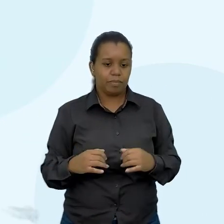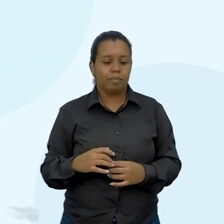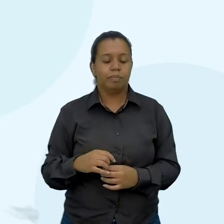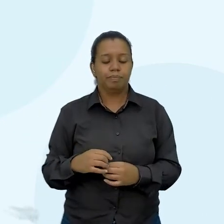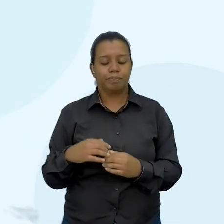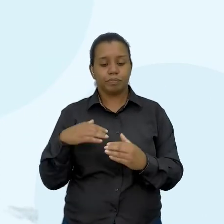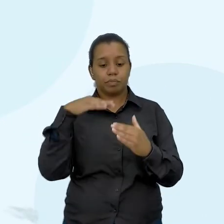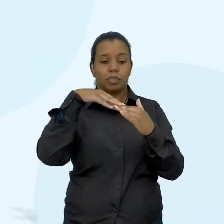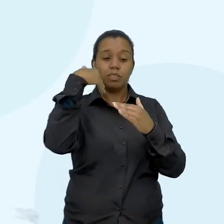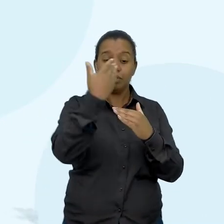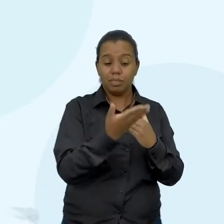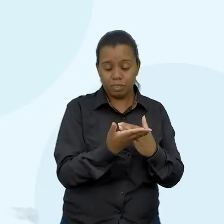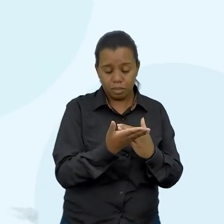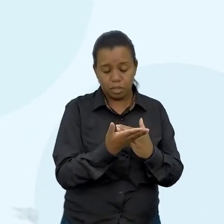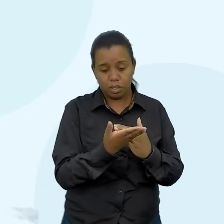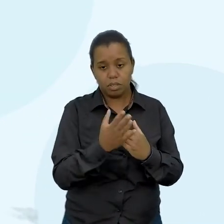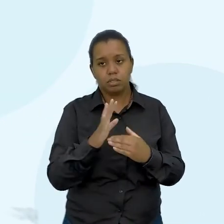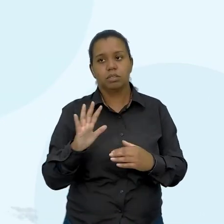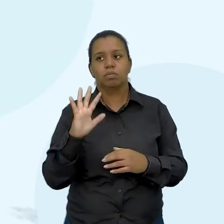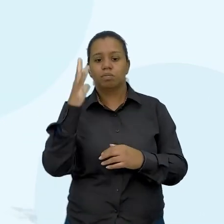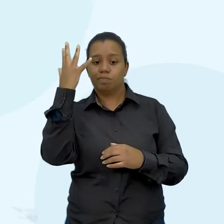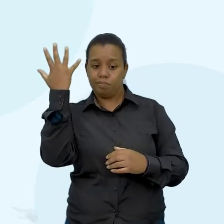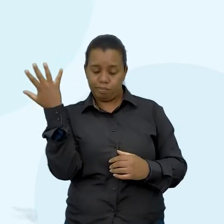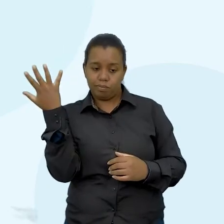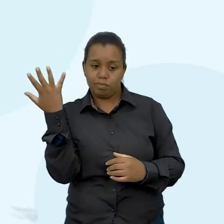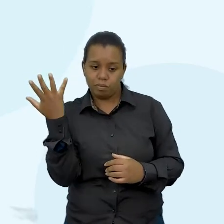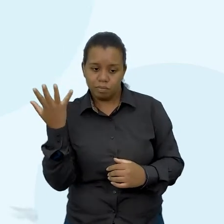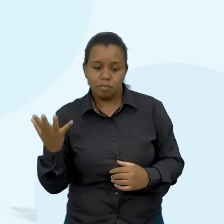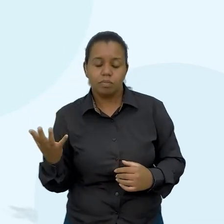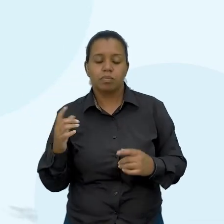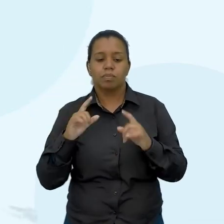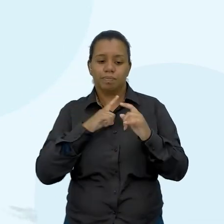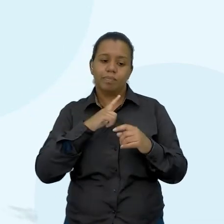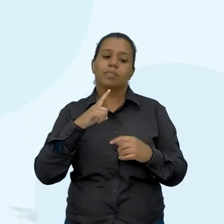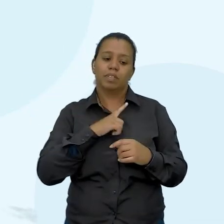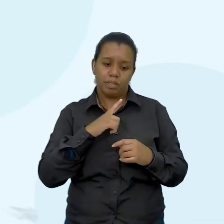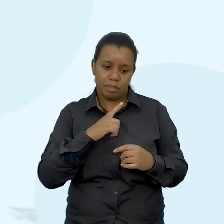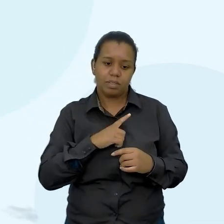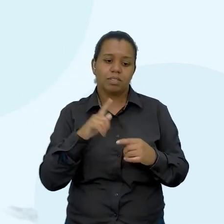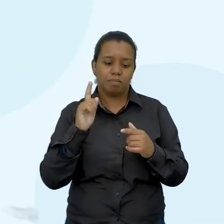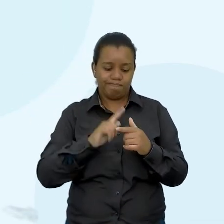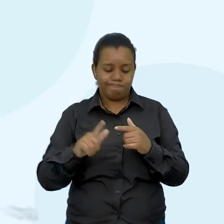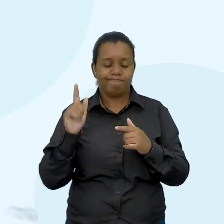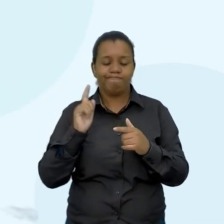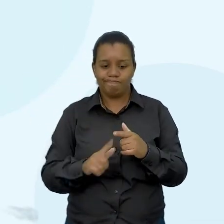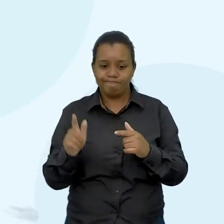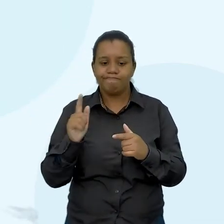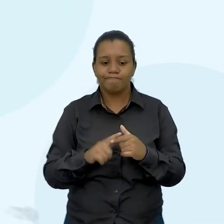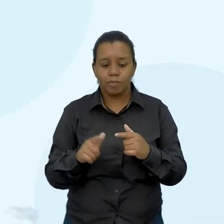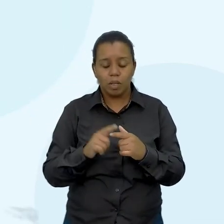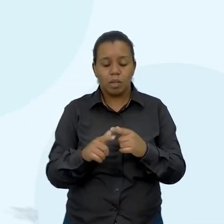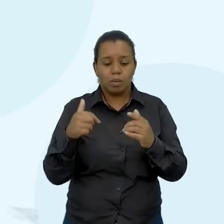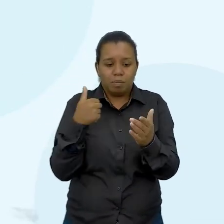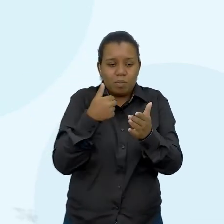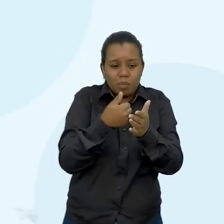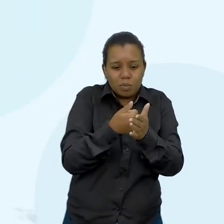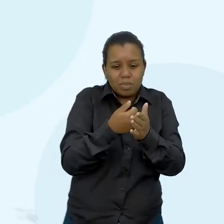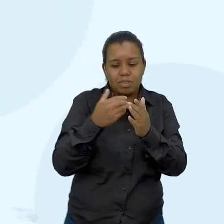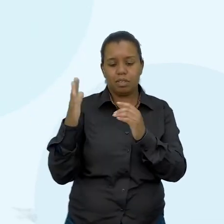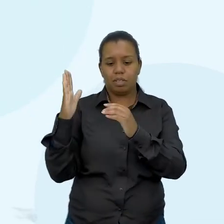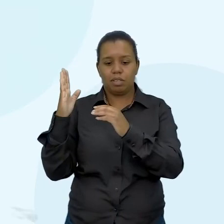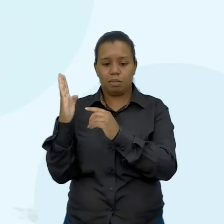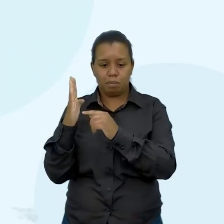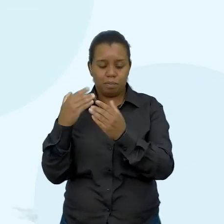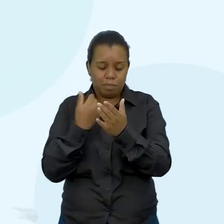fora. Então, quando isso acontece, há a possibilidade desses cabos encostar em paredes, encostar em pregos,